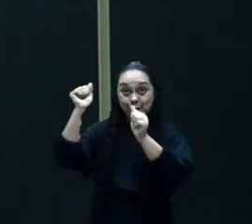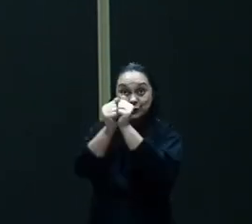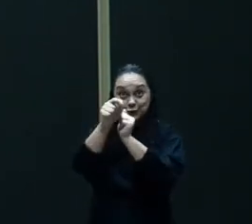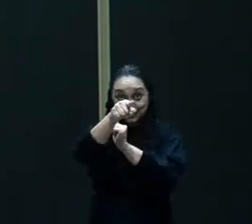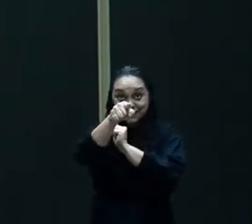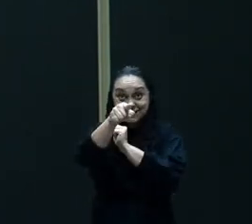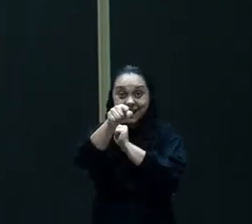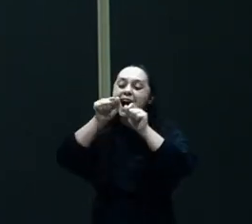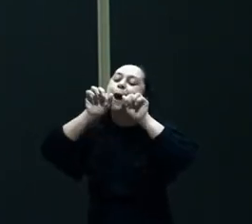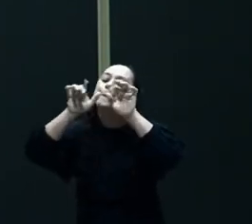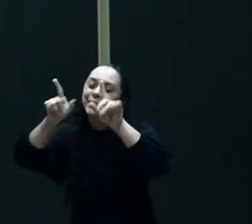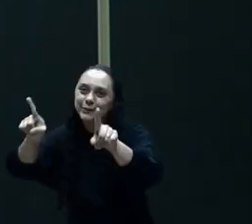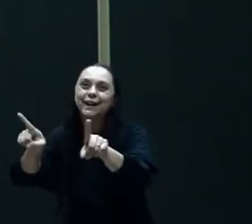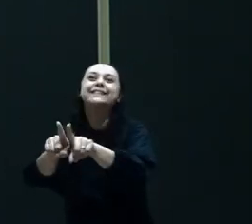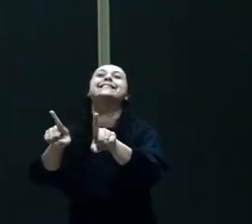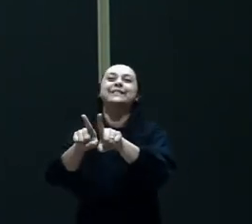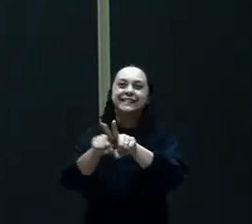tem promessa